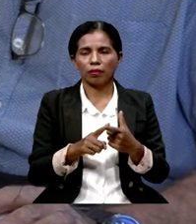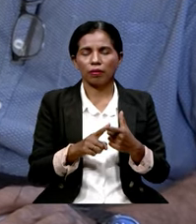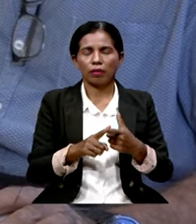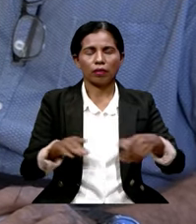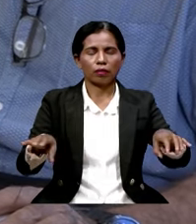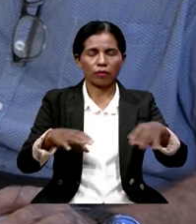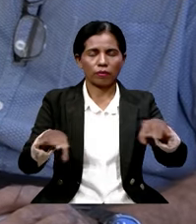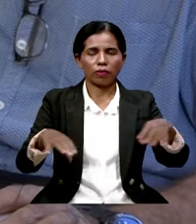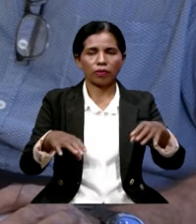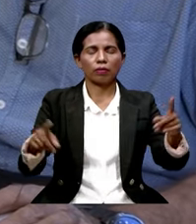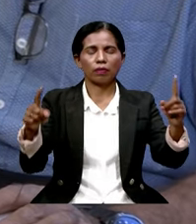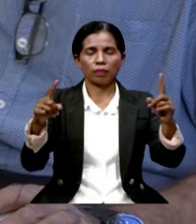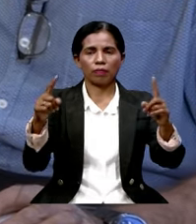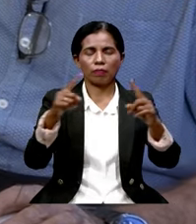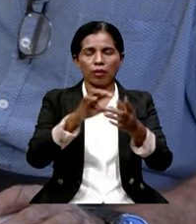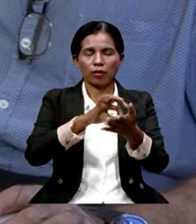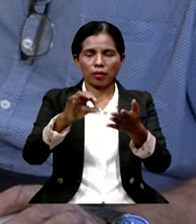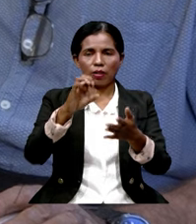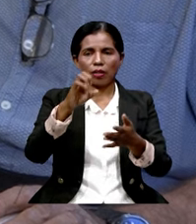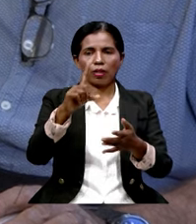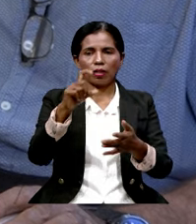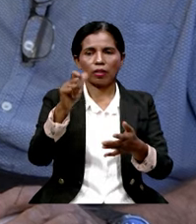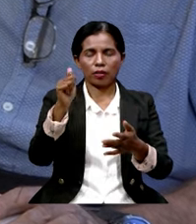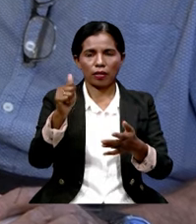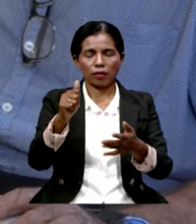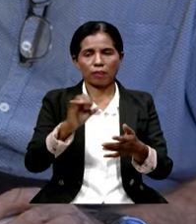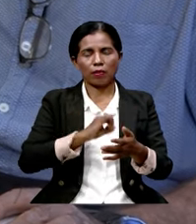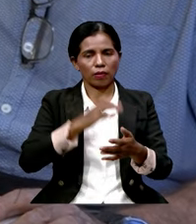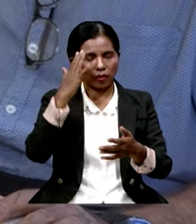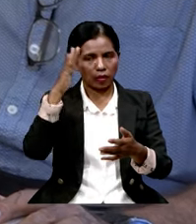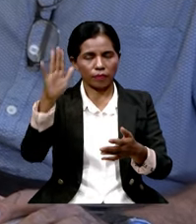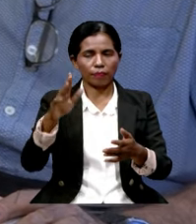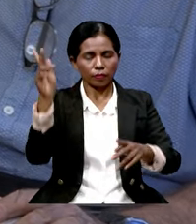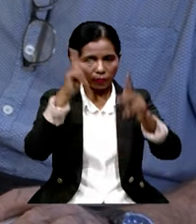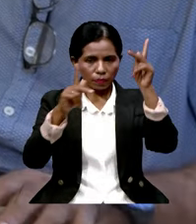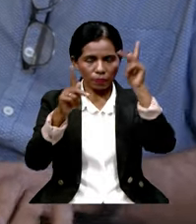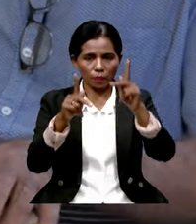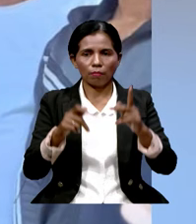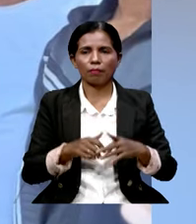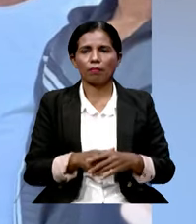contrato ba Exa, mai belori lahtene. Caso